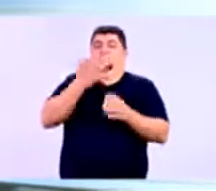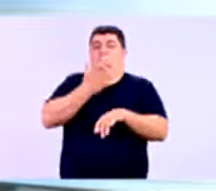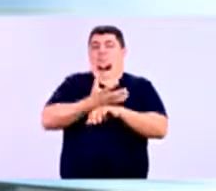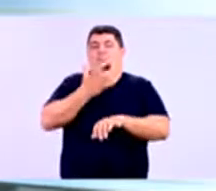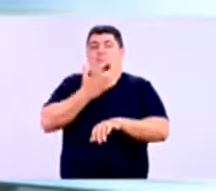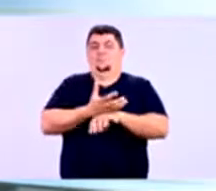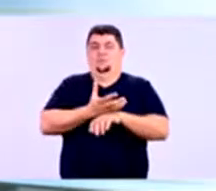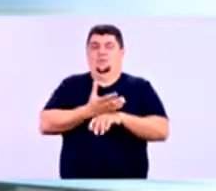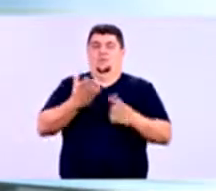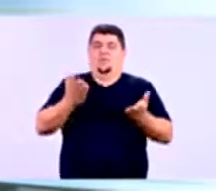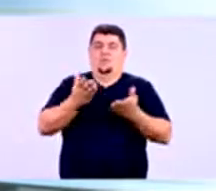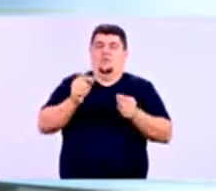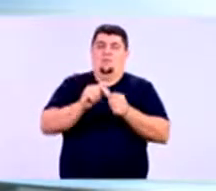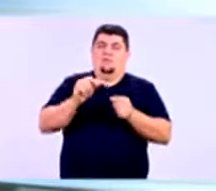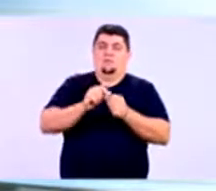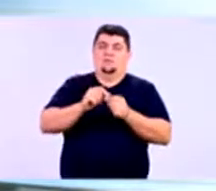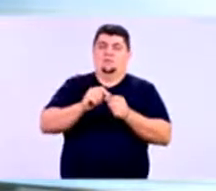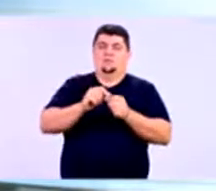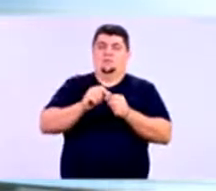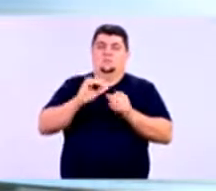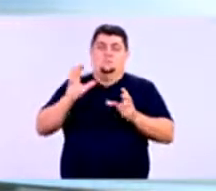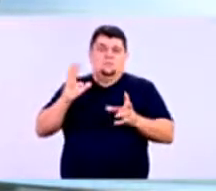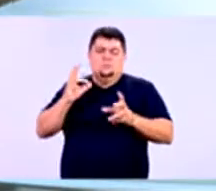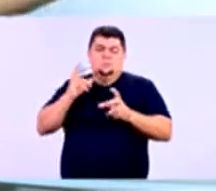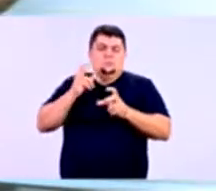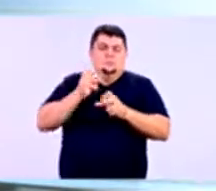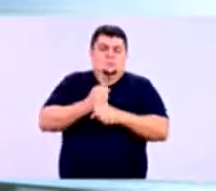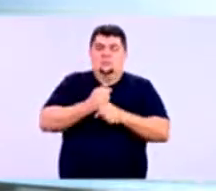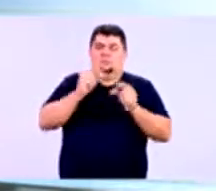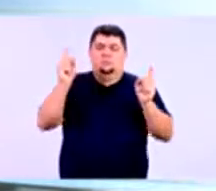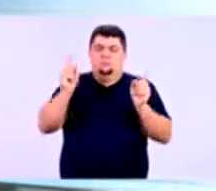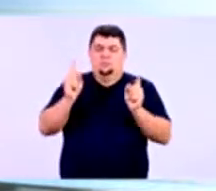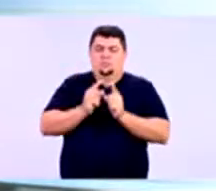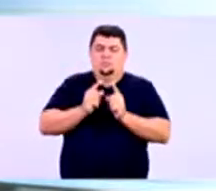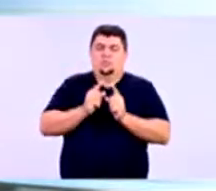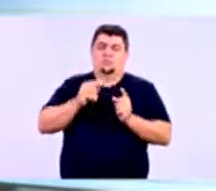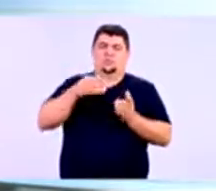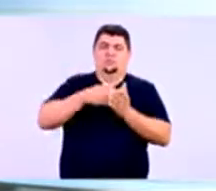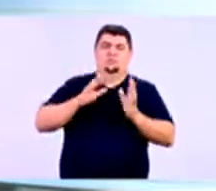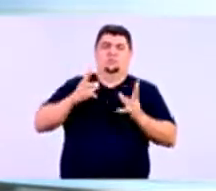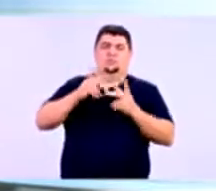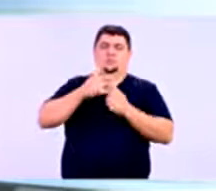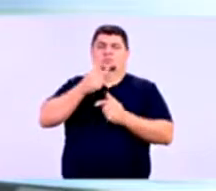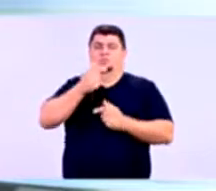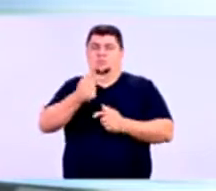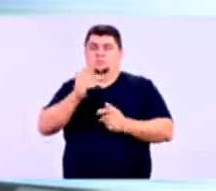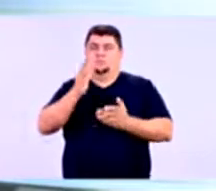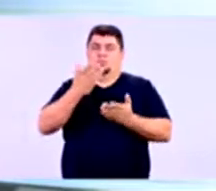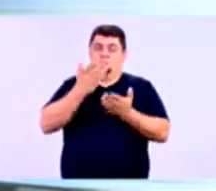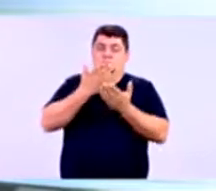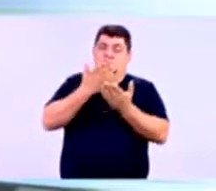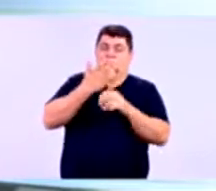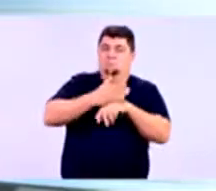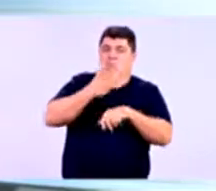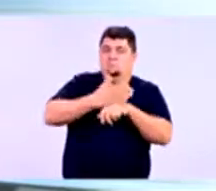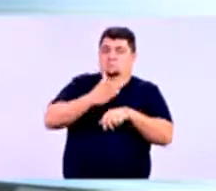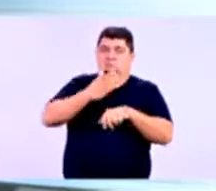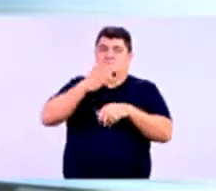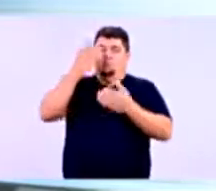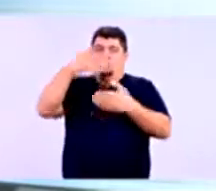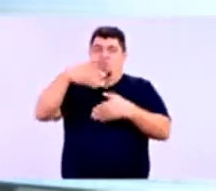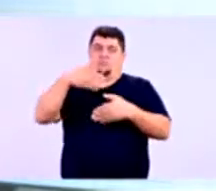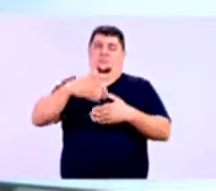como de costume, faremos uma síntese do que vimos até a 7ª aula, já se preparando para a prova que acontece daqui a